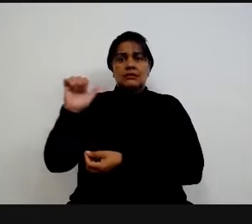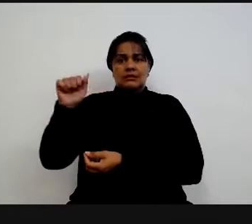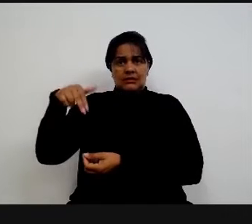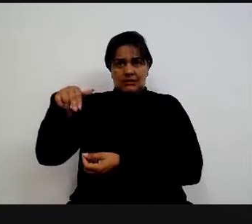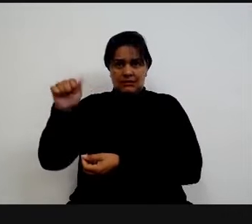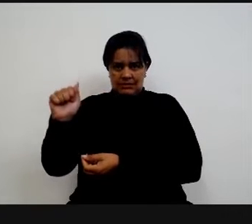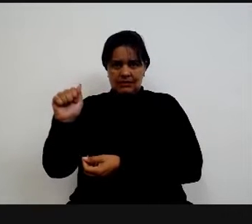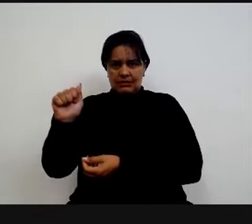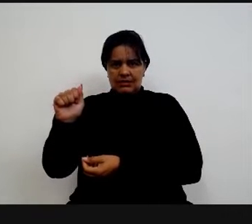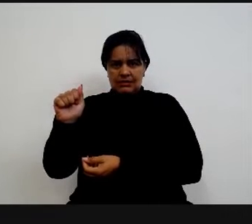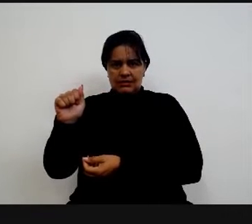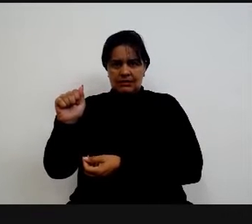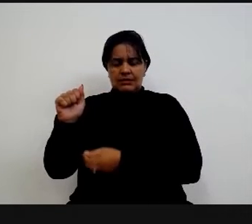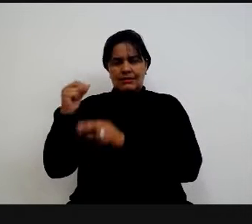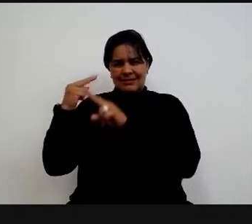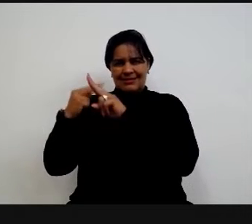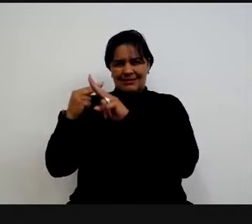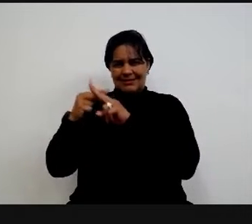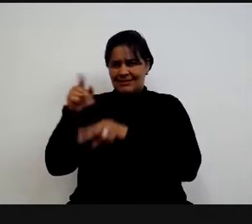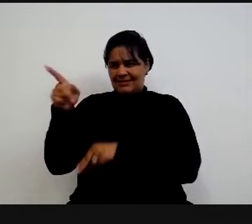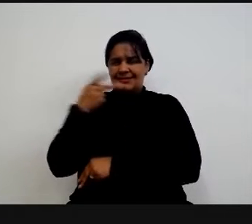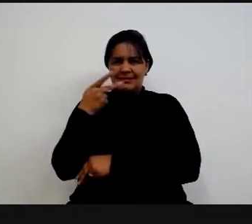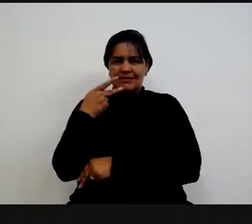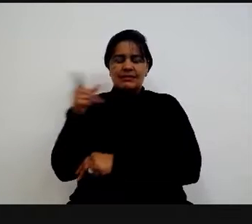Caixa na mesa anterior,